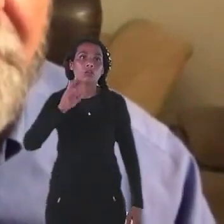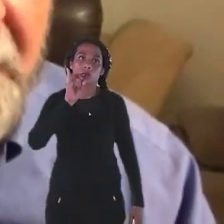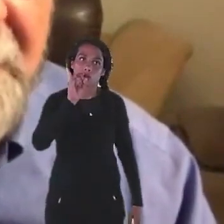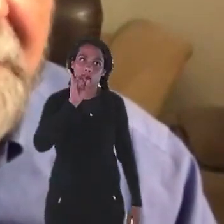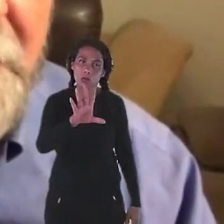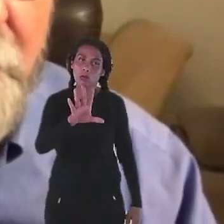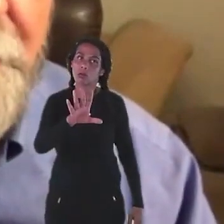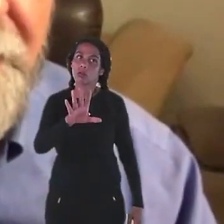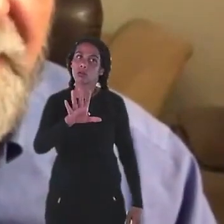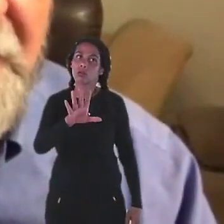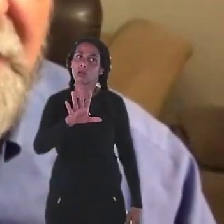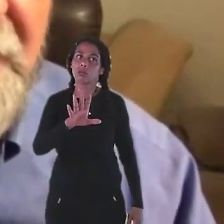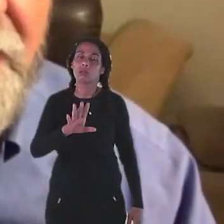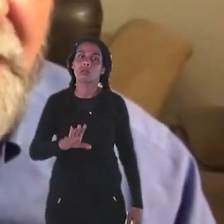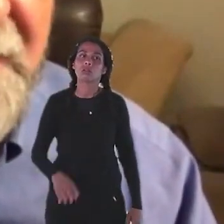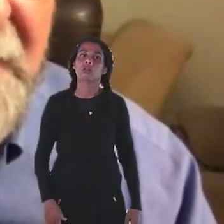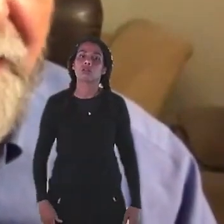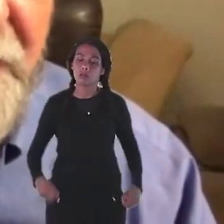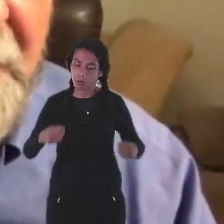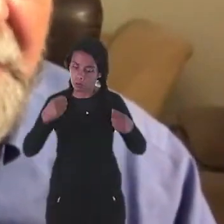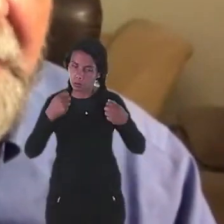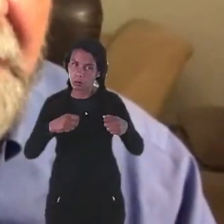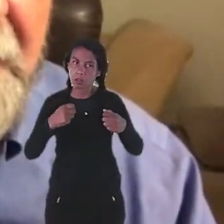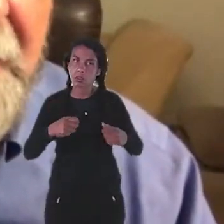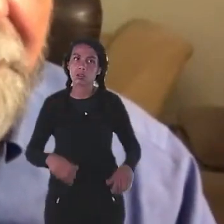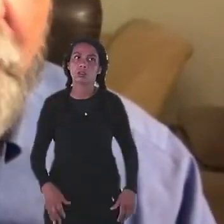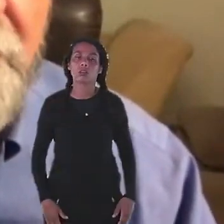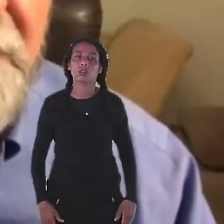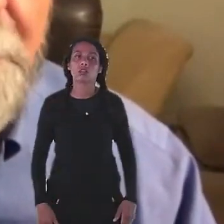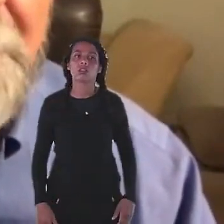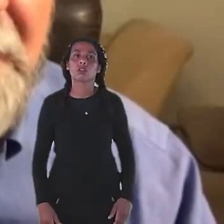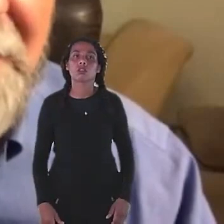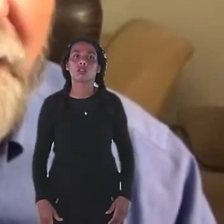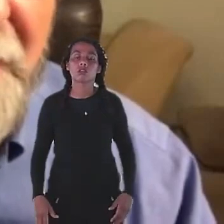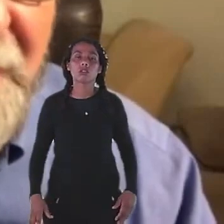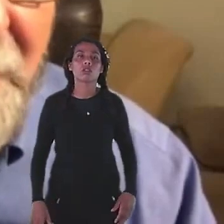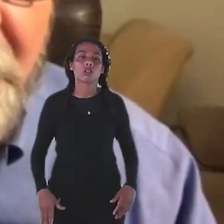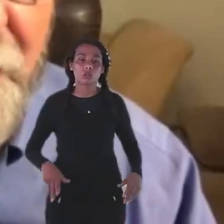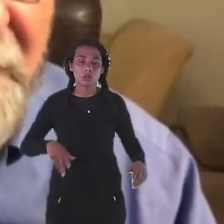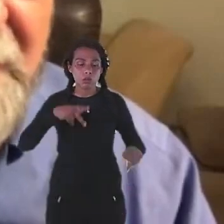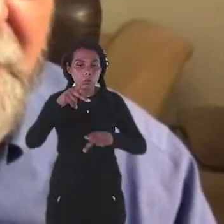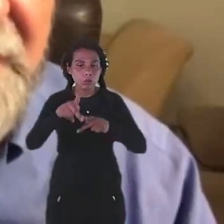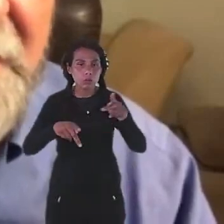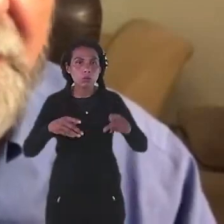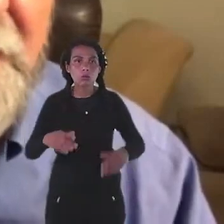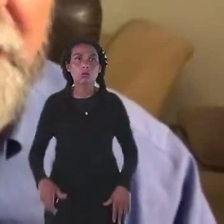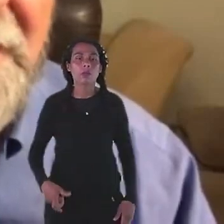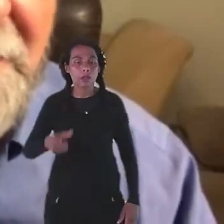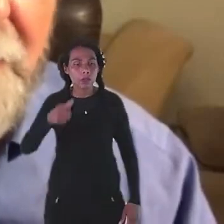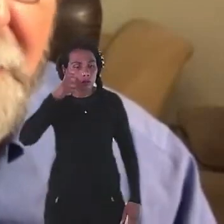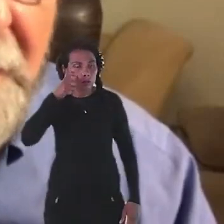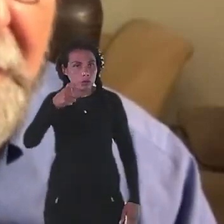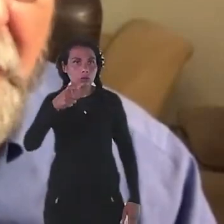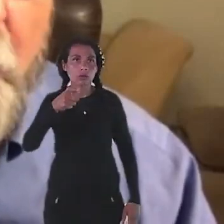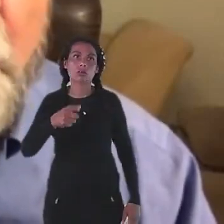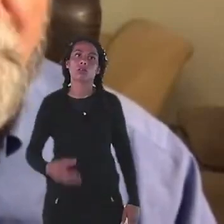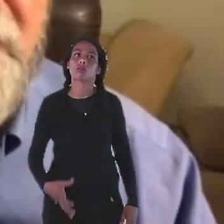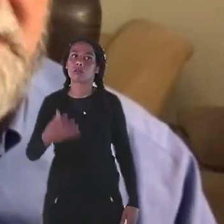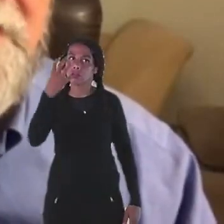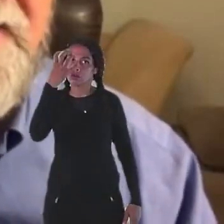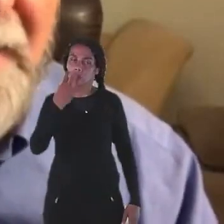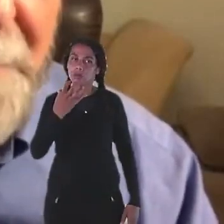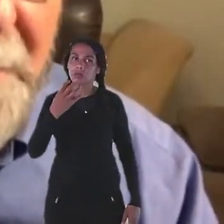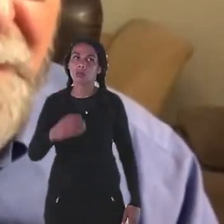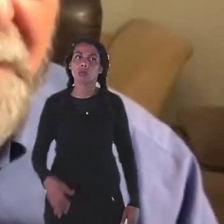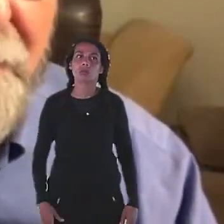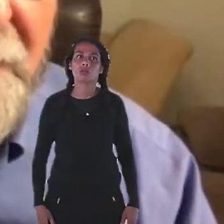e 91% das doses daquele dia foram de primeira dose. As pessoas não estão retornando, ou